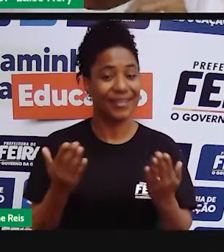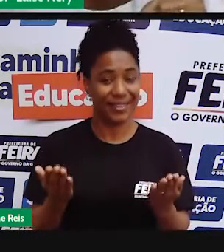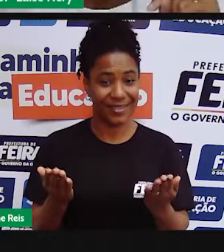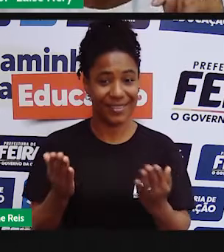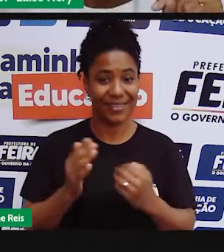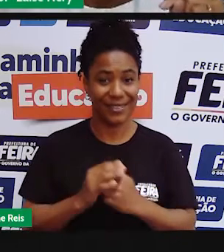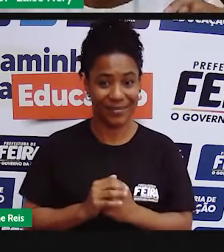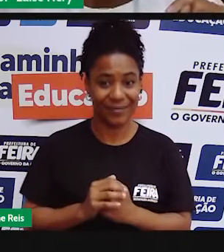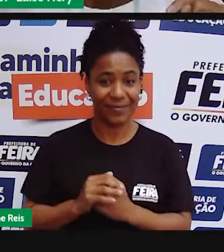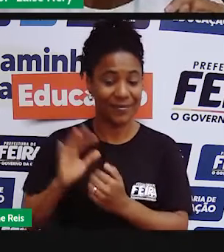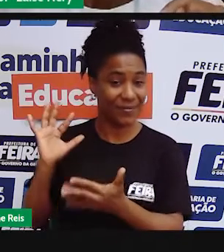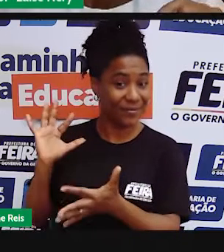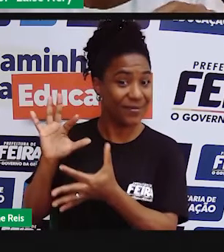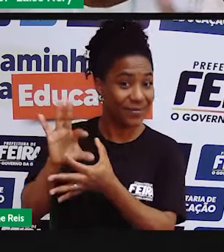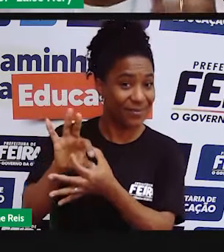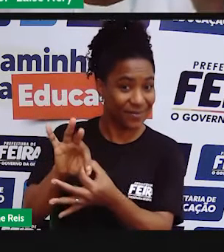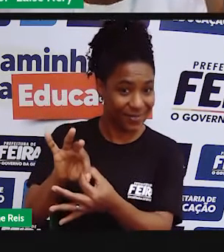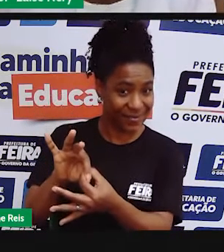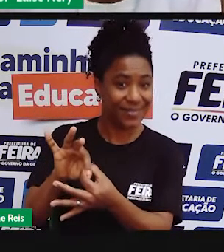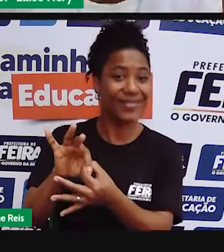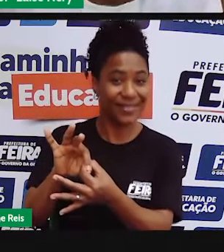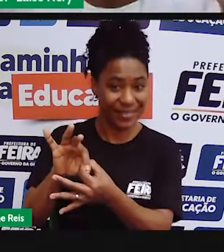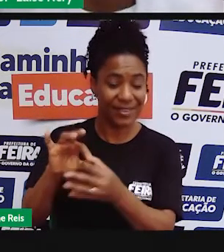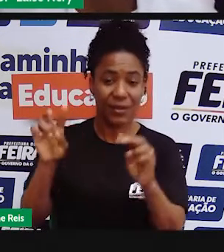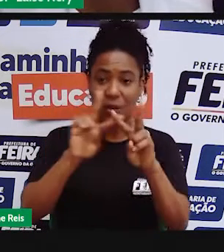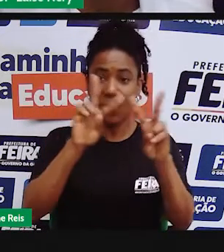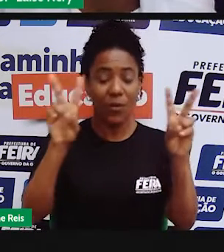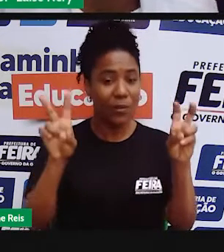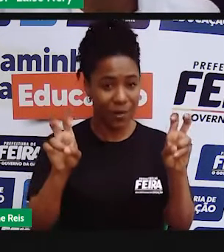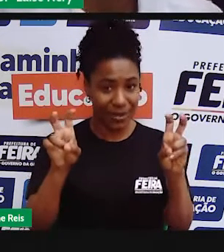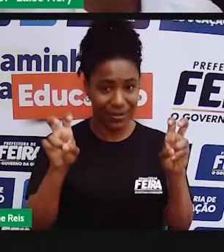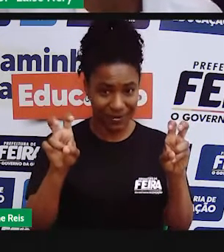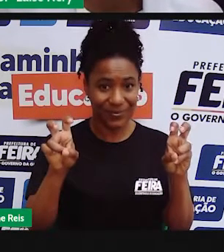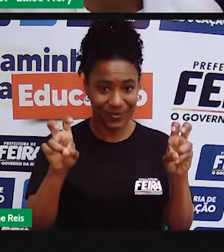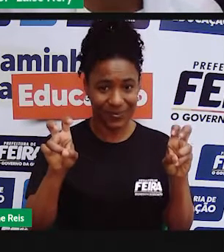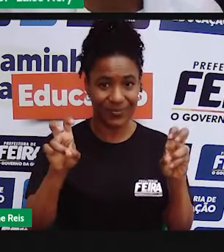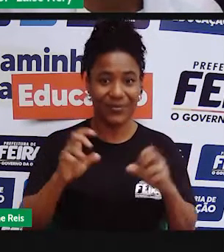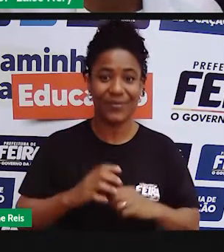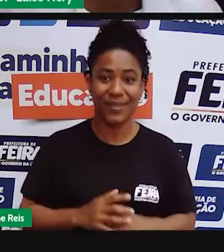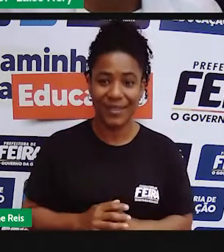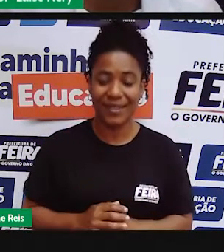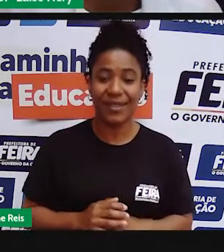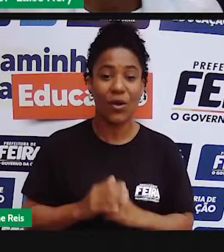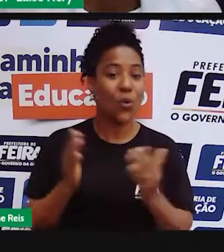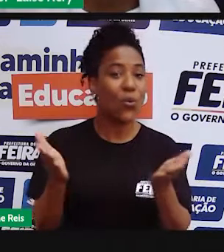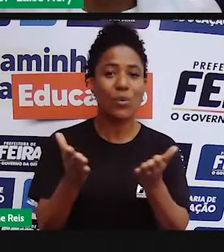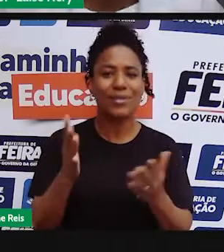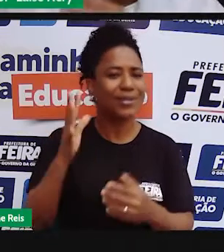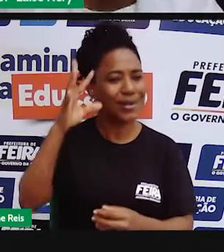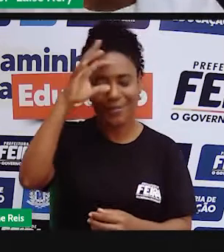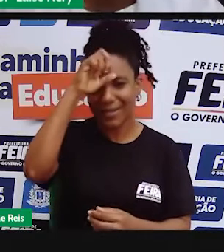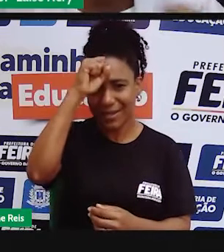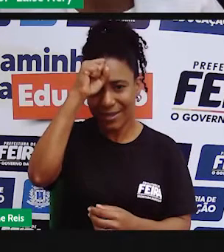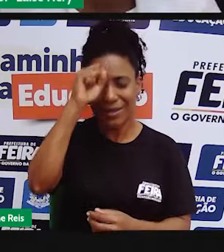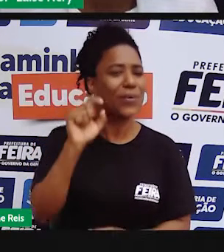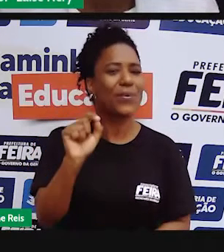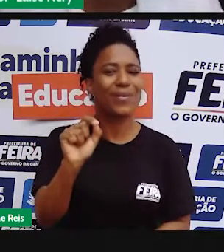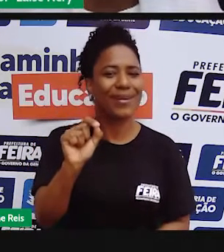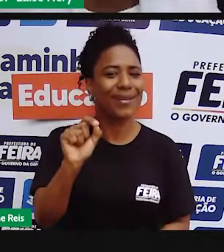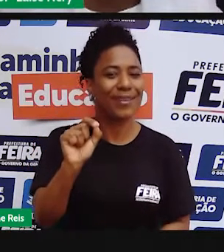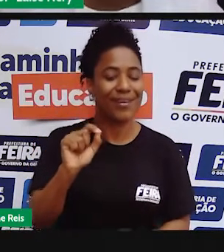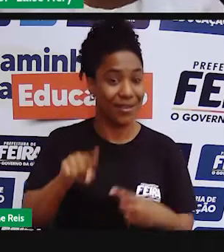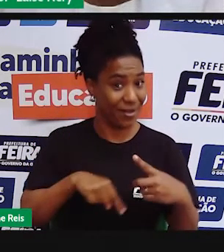E continuando os assuntos que foram ditos anteriormente, nós vamos estudar sobre